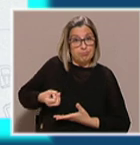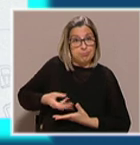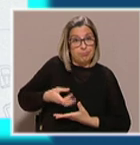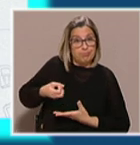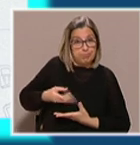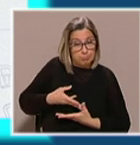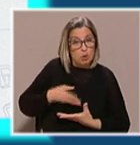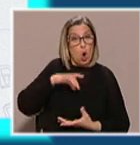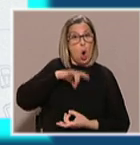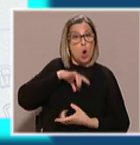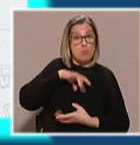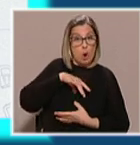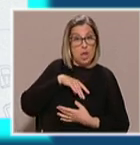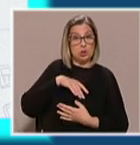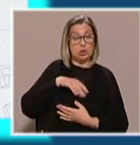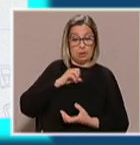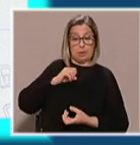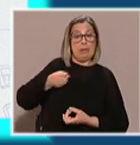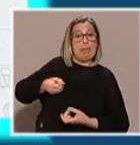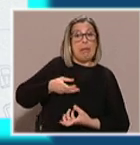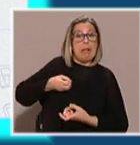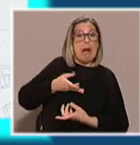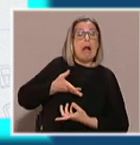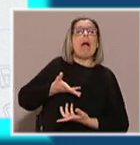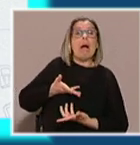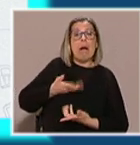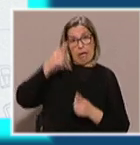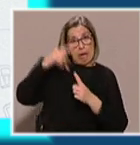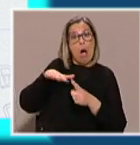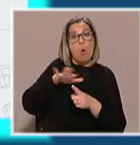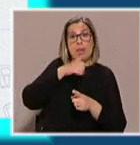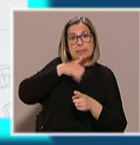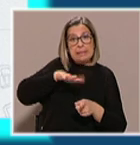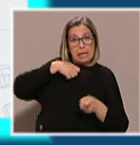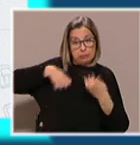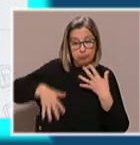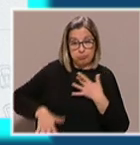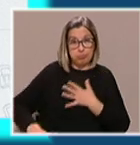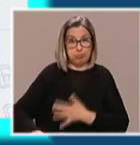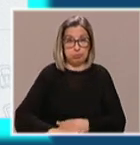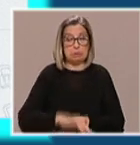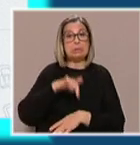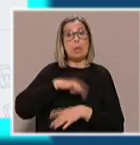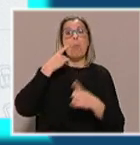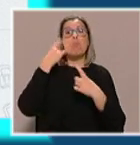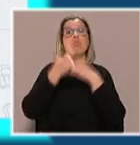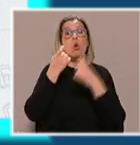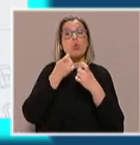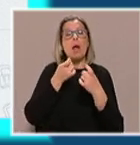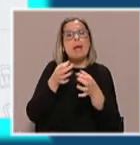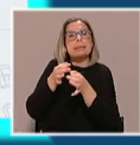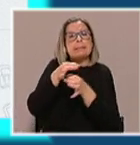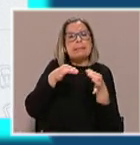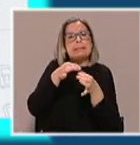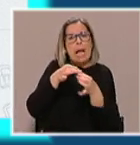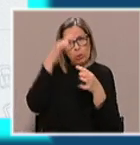hormonas, as lançam na corrente sanguínea até atingirem células específicas, células-alvo. E se